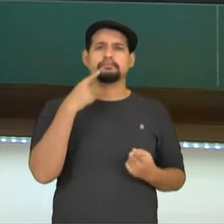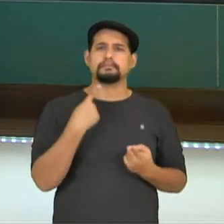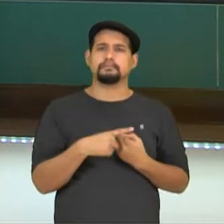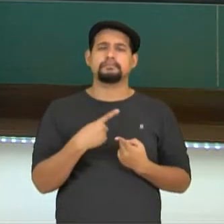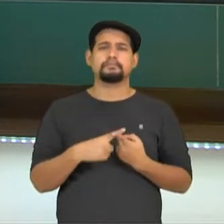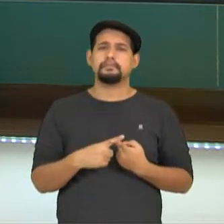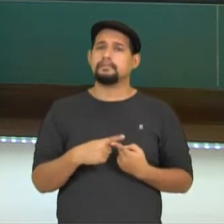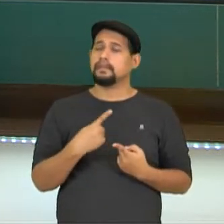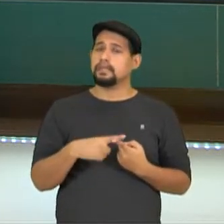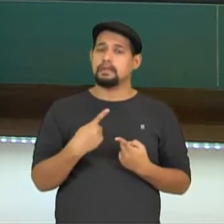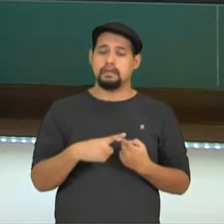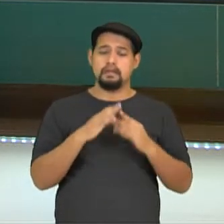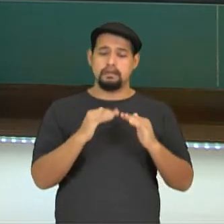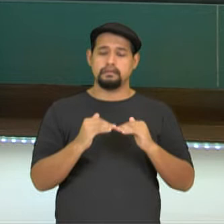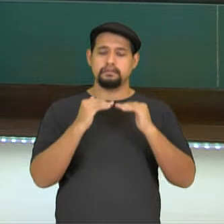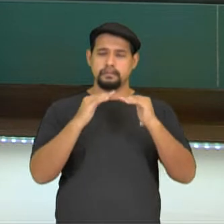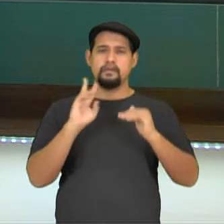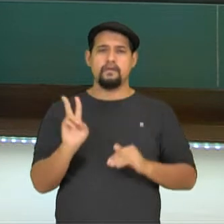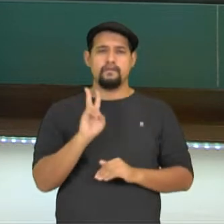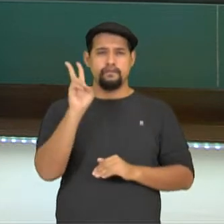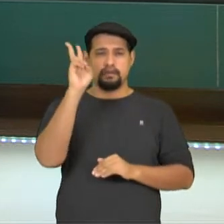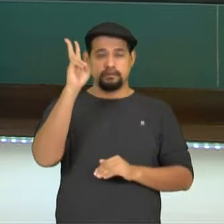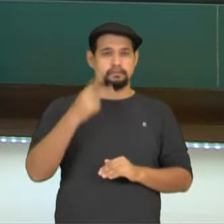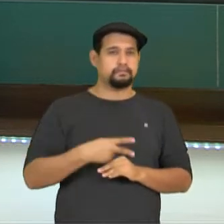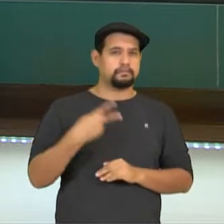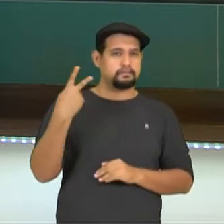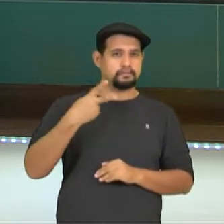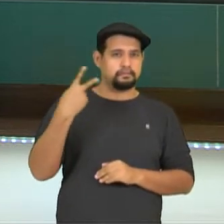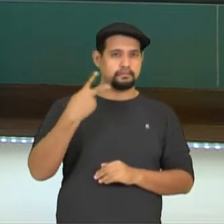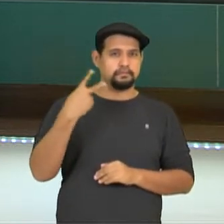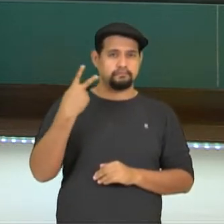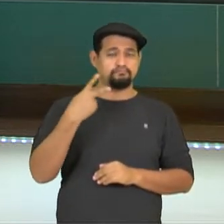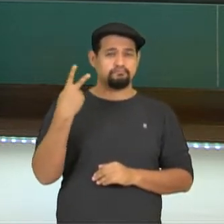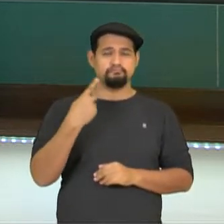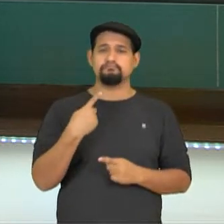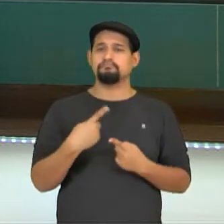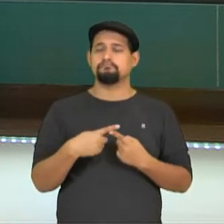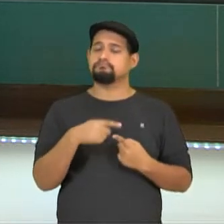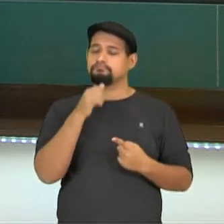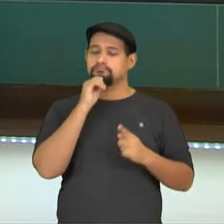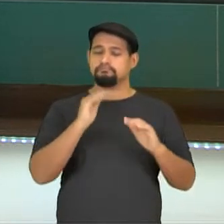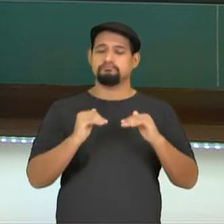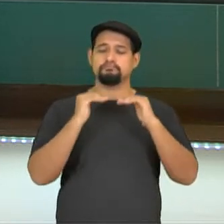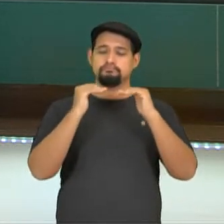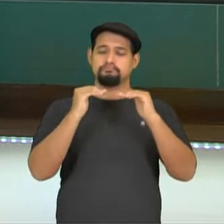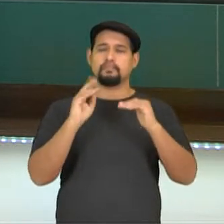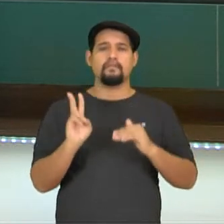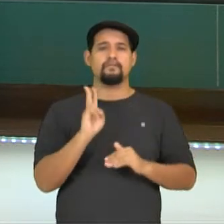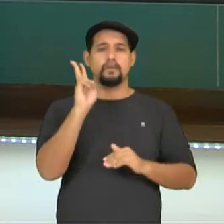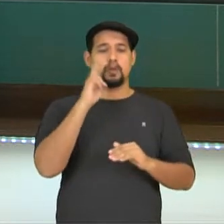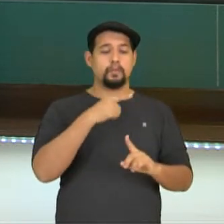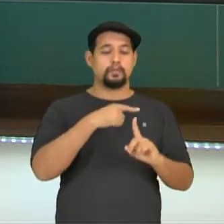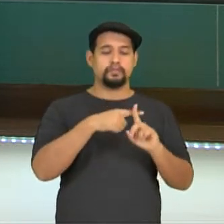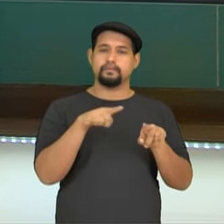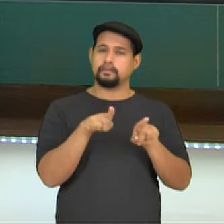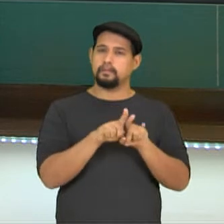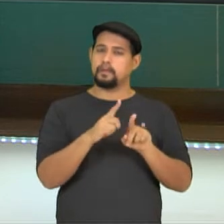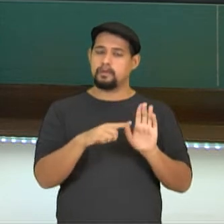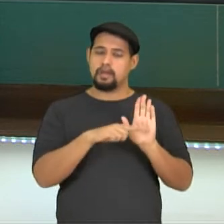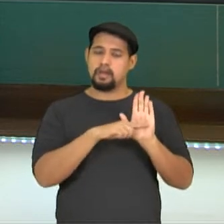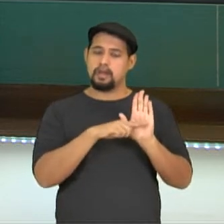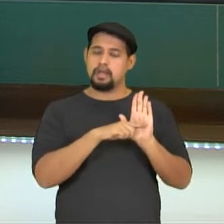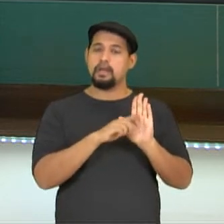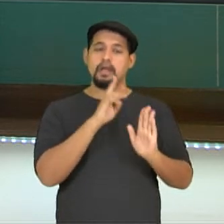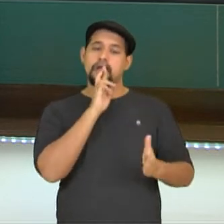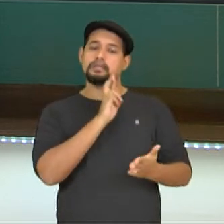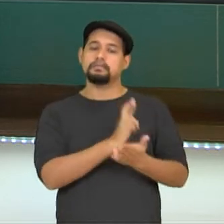pelo fato de eu elevar os valores ao quadrado. Mesmo que eu eleve um valor positivo e um valor negativo,